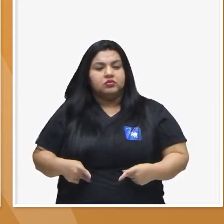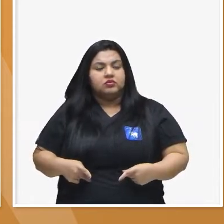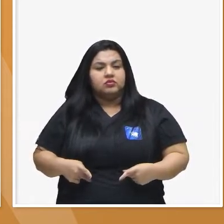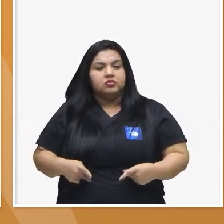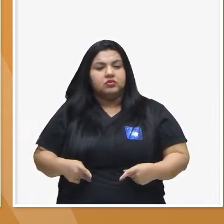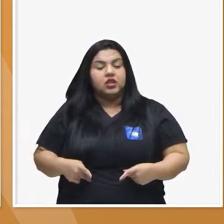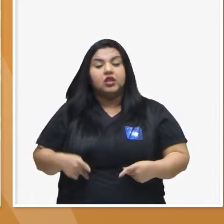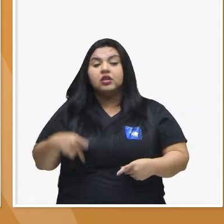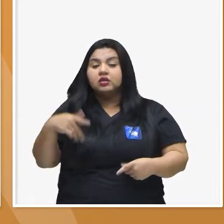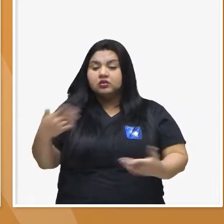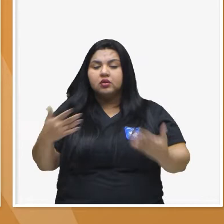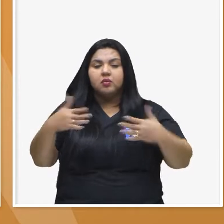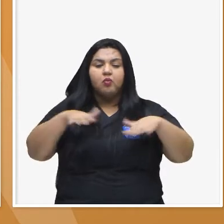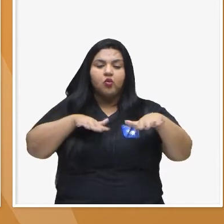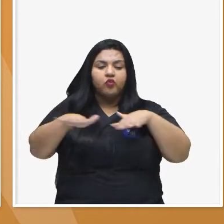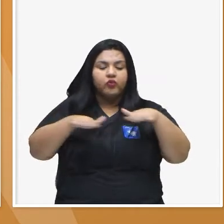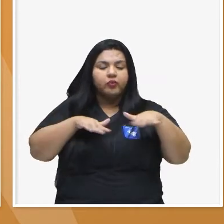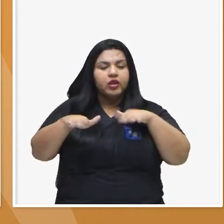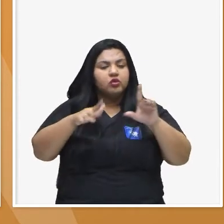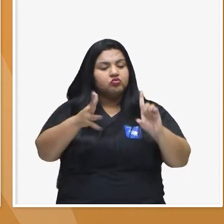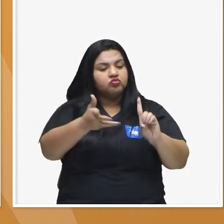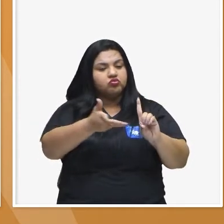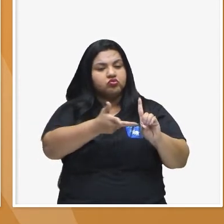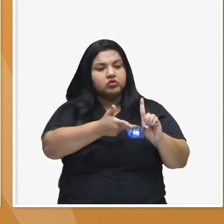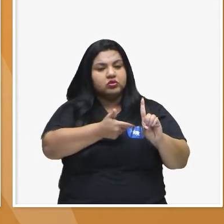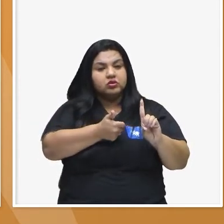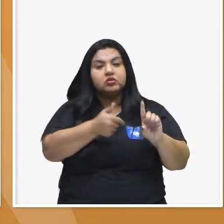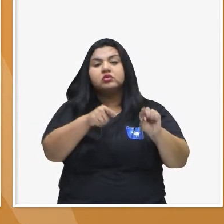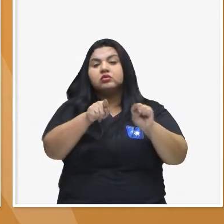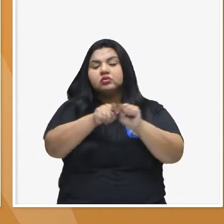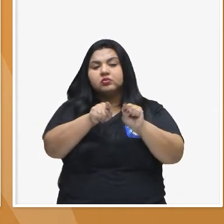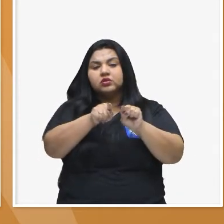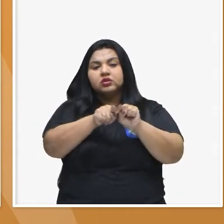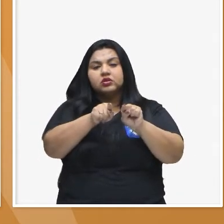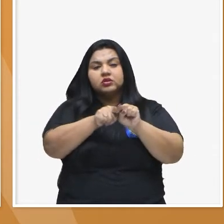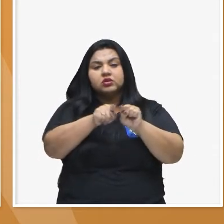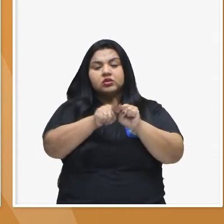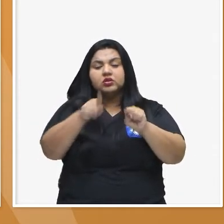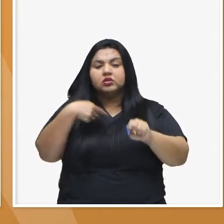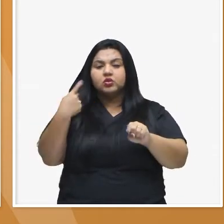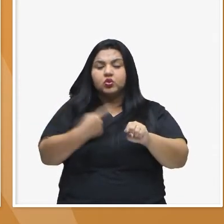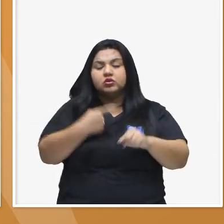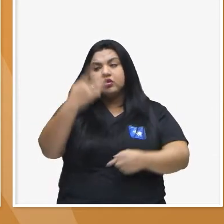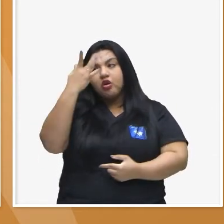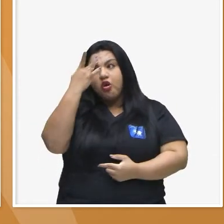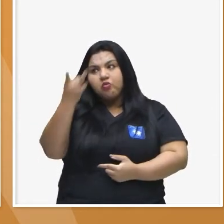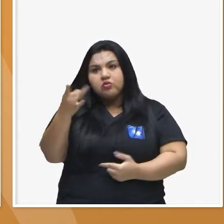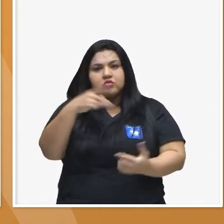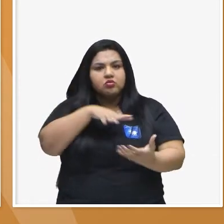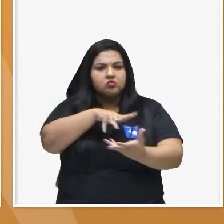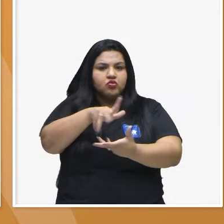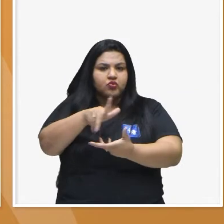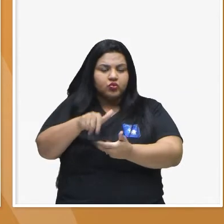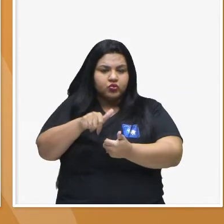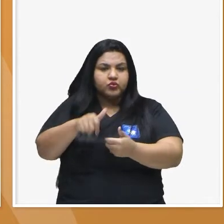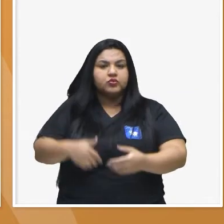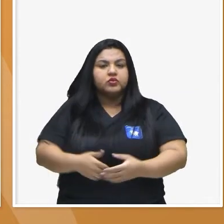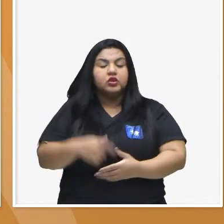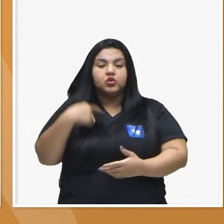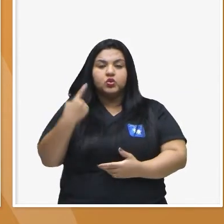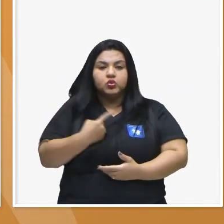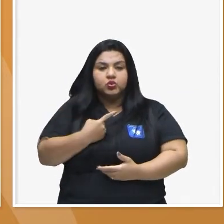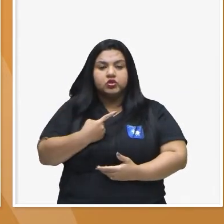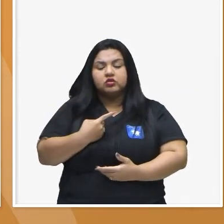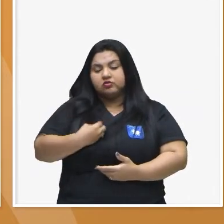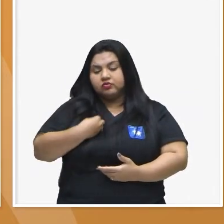Esse movimento dialético. Também estão nas nossas compreensões do mundo, né? Nas nossas compreensões